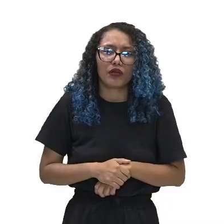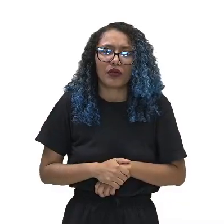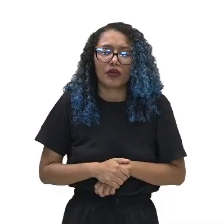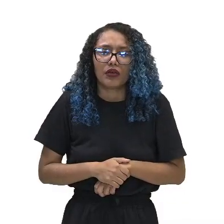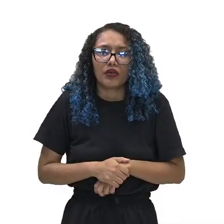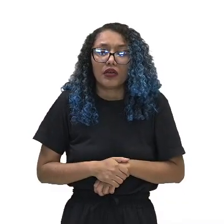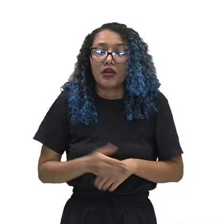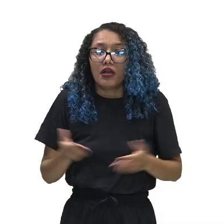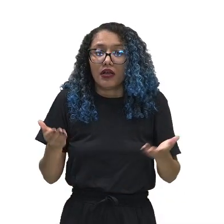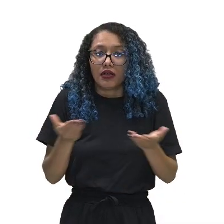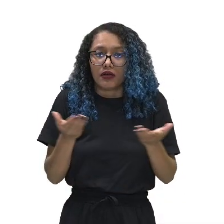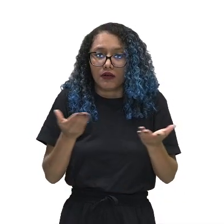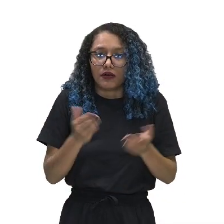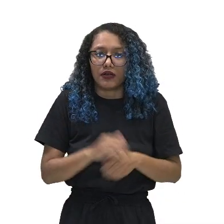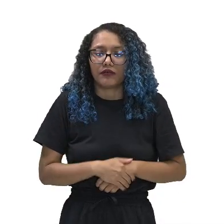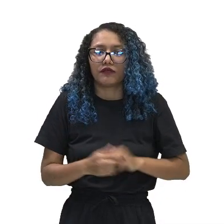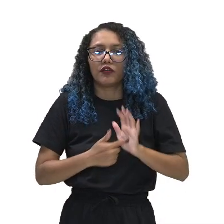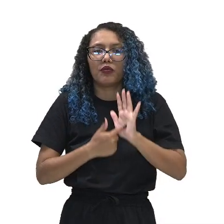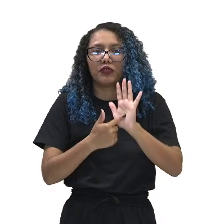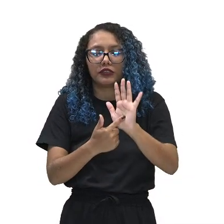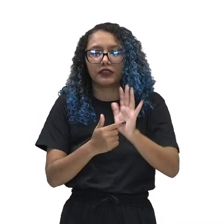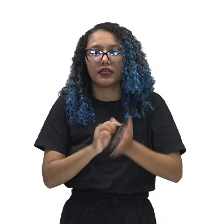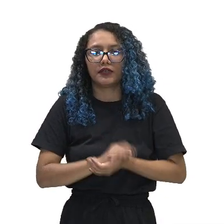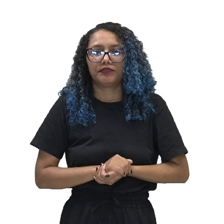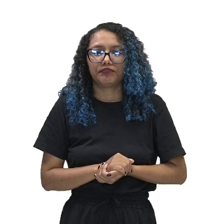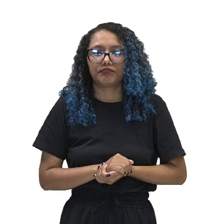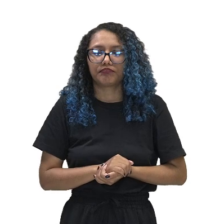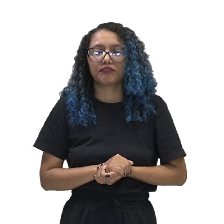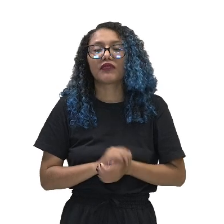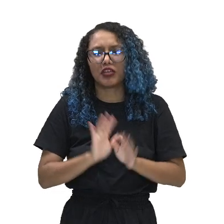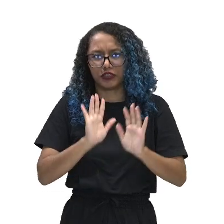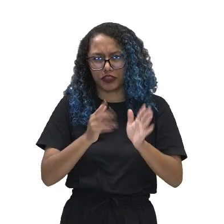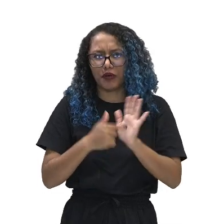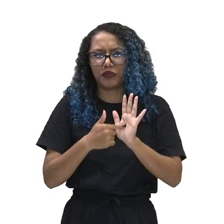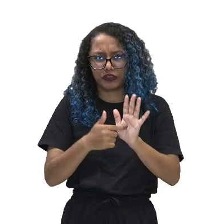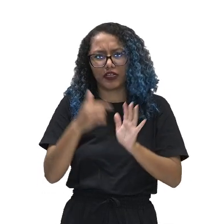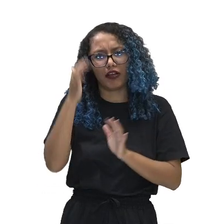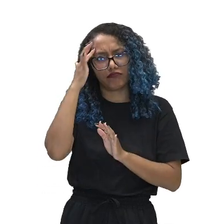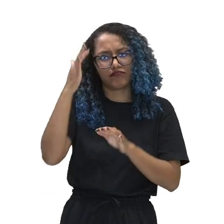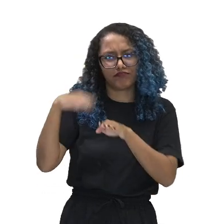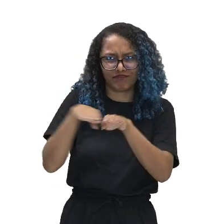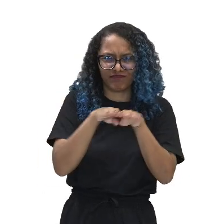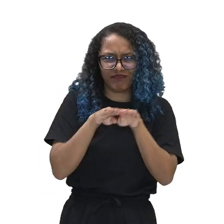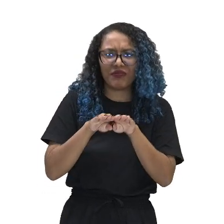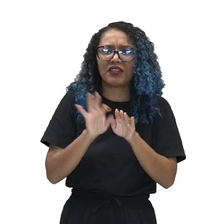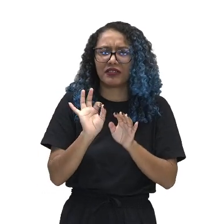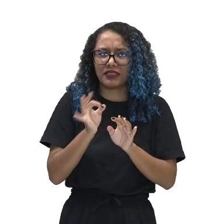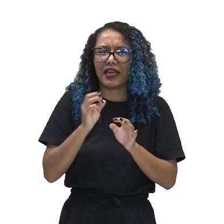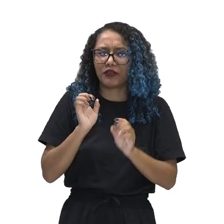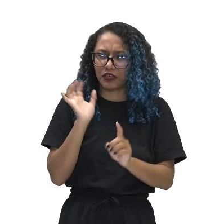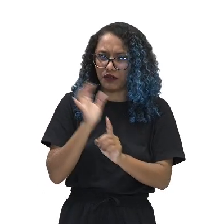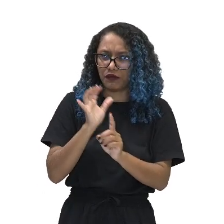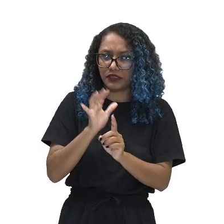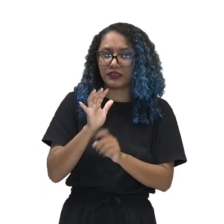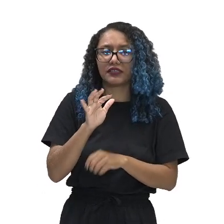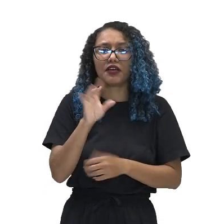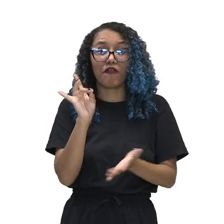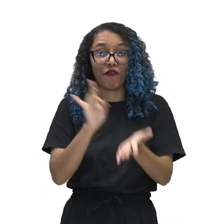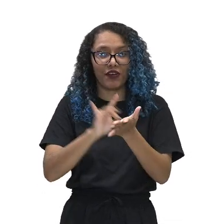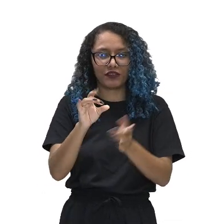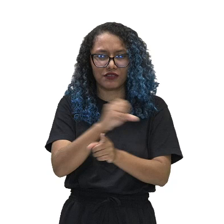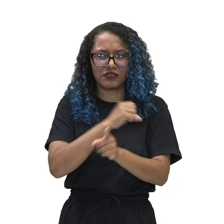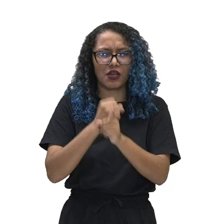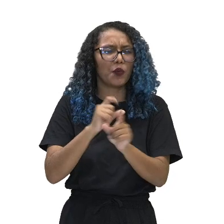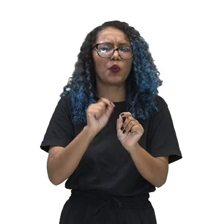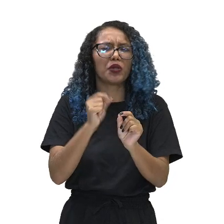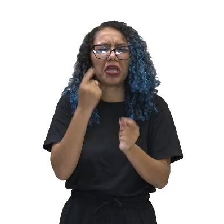Durkheim. Nós falávamos da consciência coletiva que determina o fato social. E o que vem